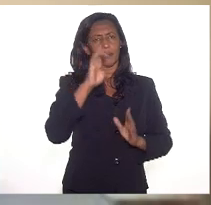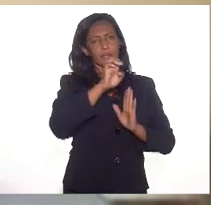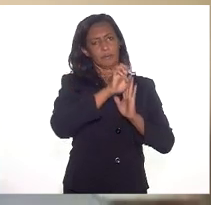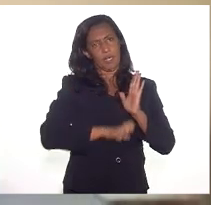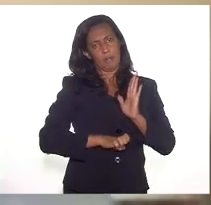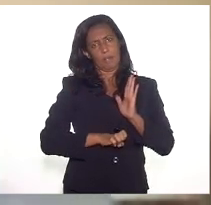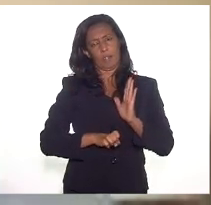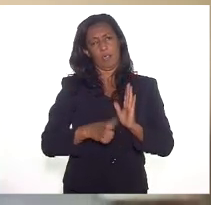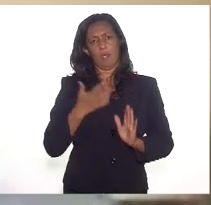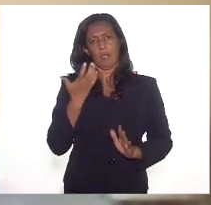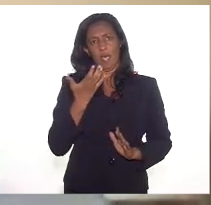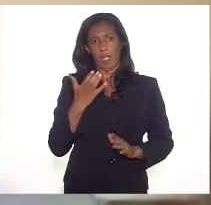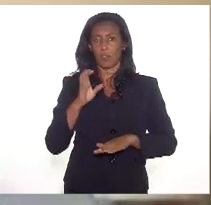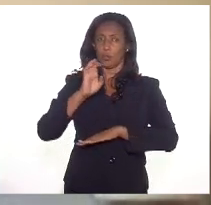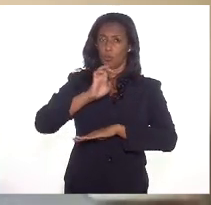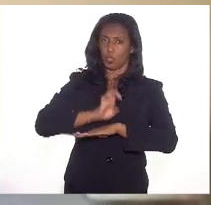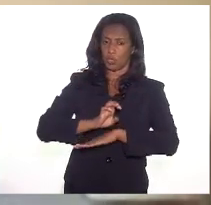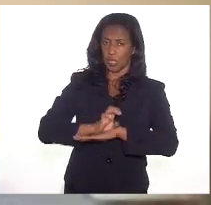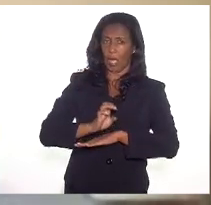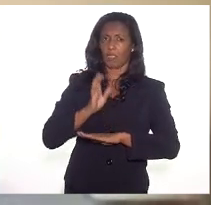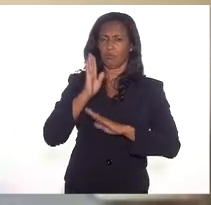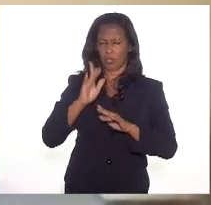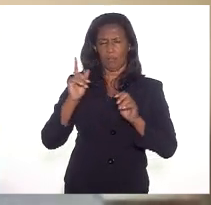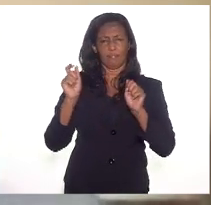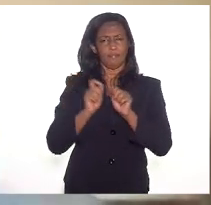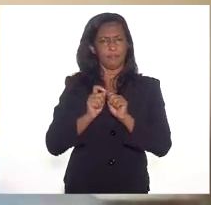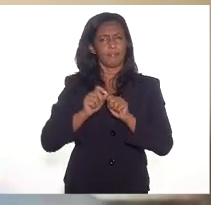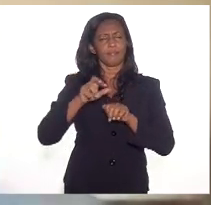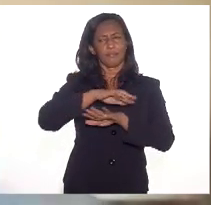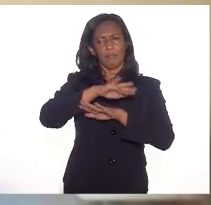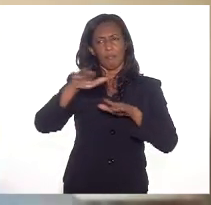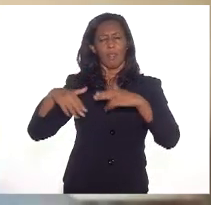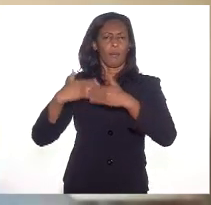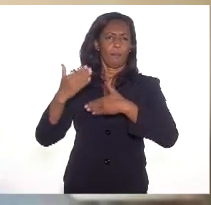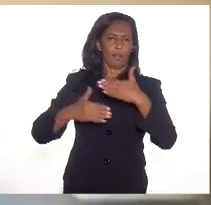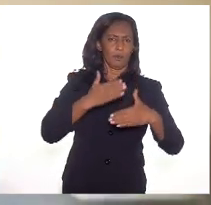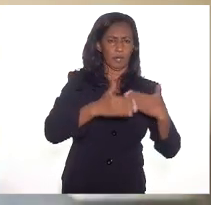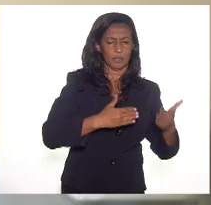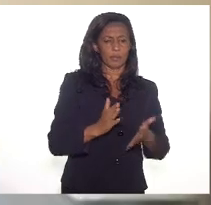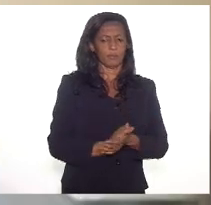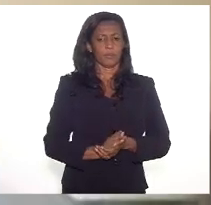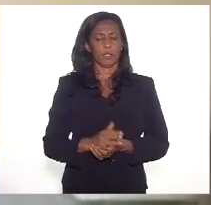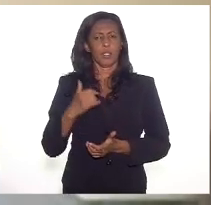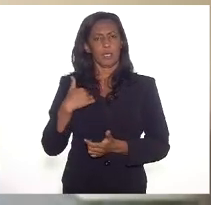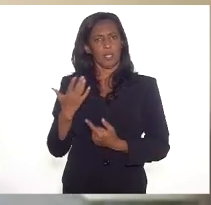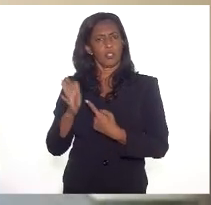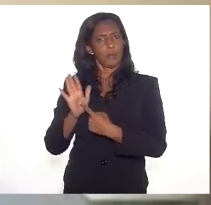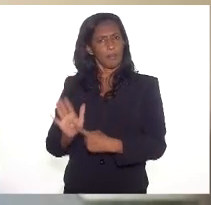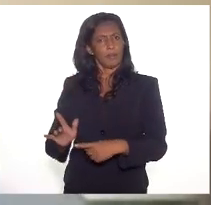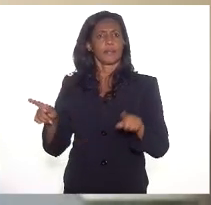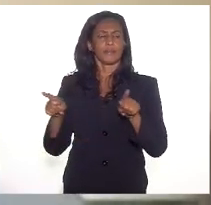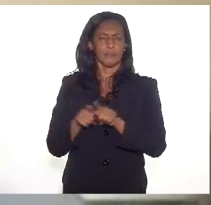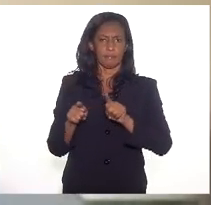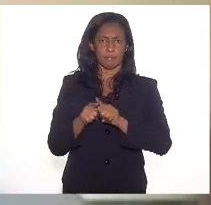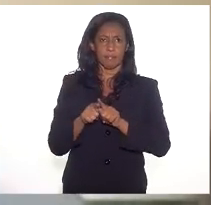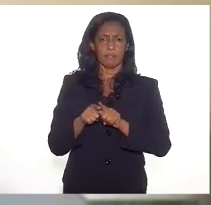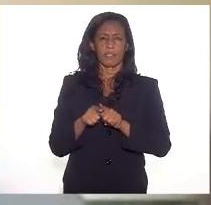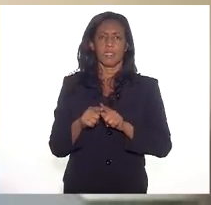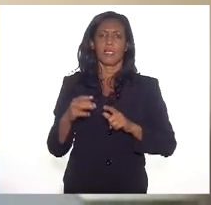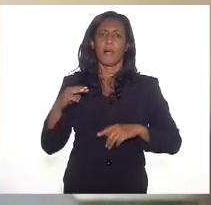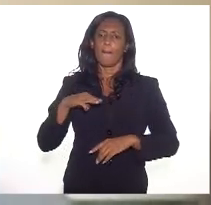gente defende. O Estado do Rio de Janeiro já fez isso muitas vezes em muitos processos de titulação, e o que a gente apresenta é para que esse seja o